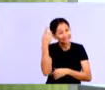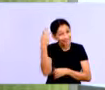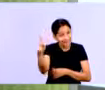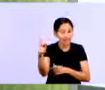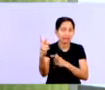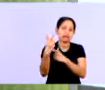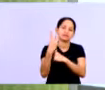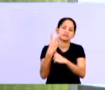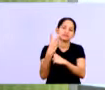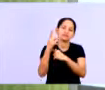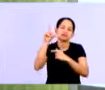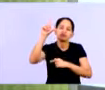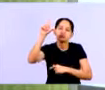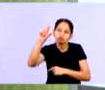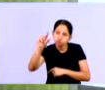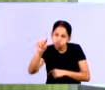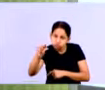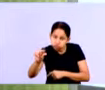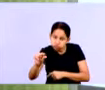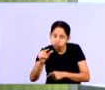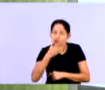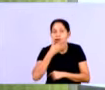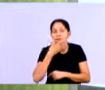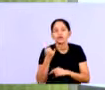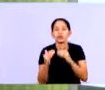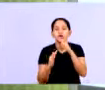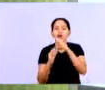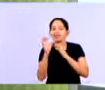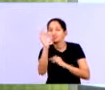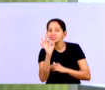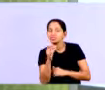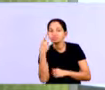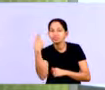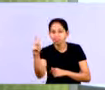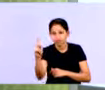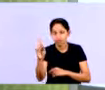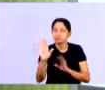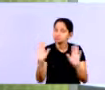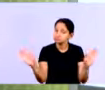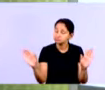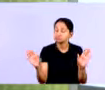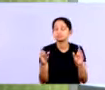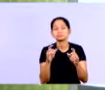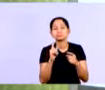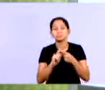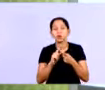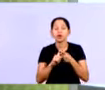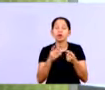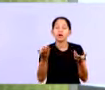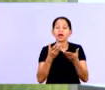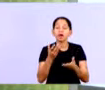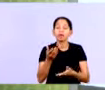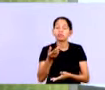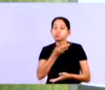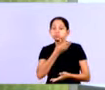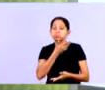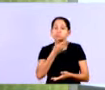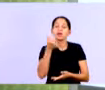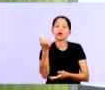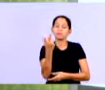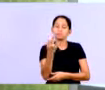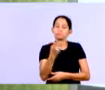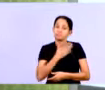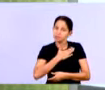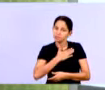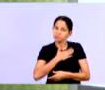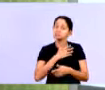de terceiro, a taxa mais expressiva será aquela que tem um volume menor. Ou seja, quando eu quero ganhar, a taxa para mim tem que ser